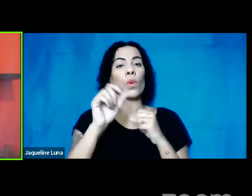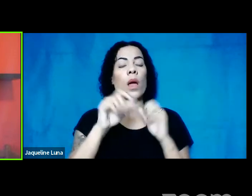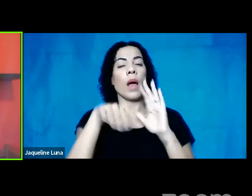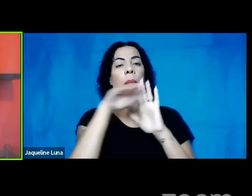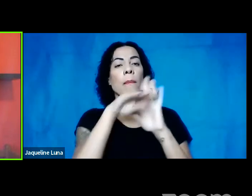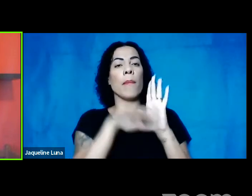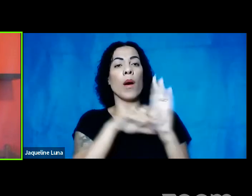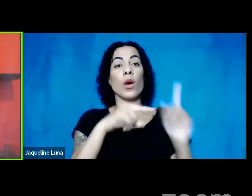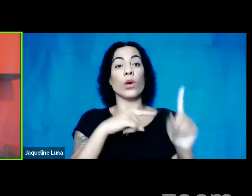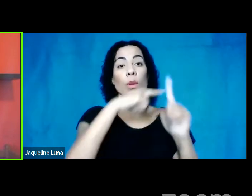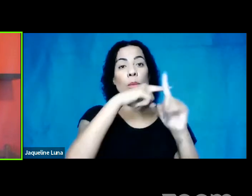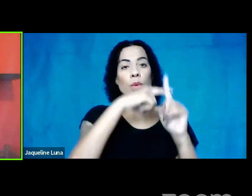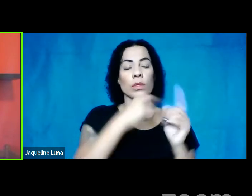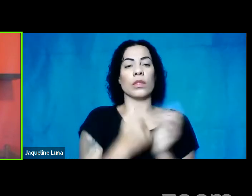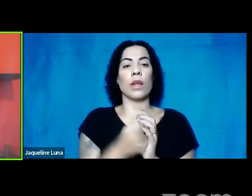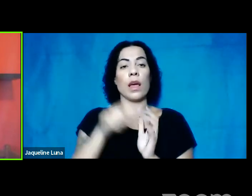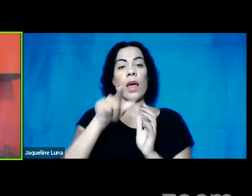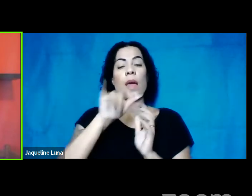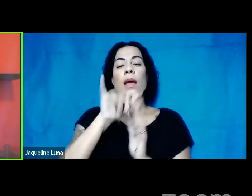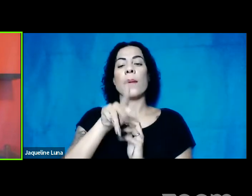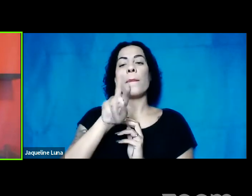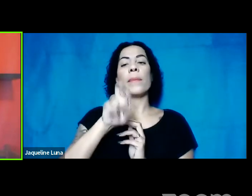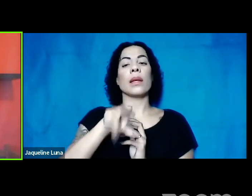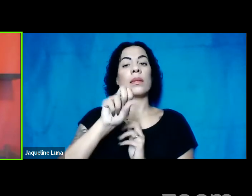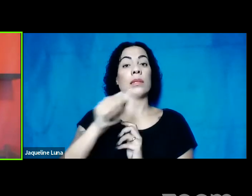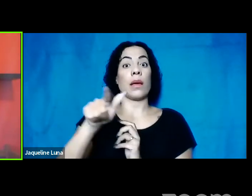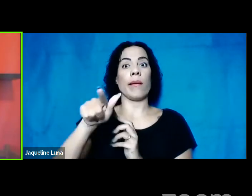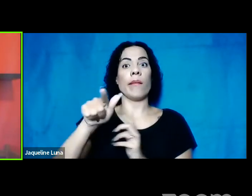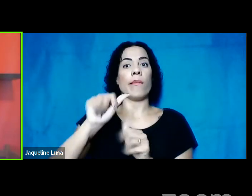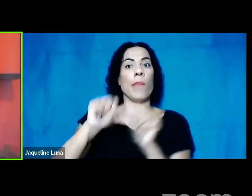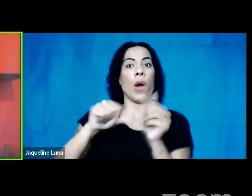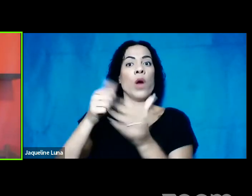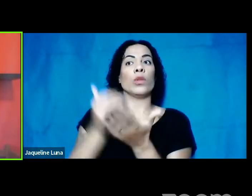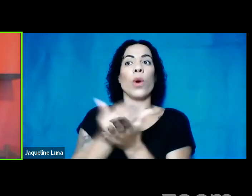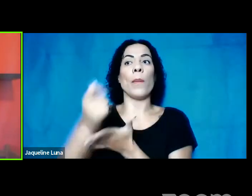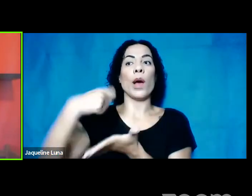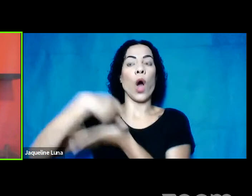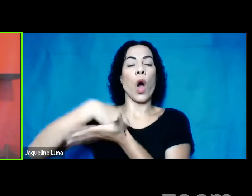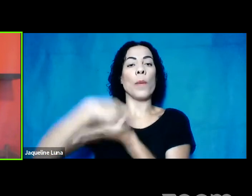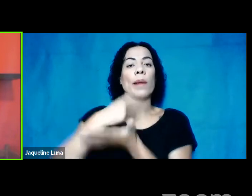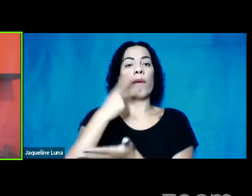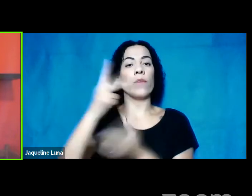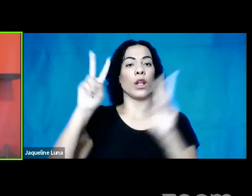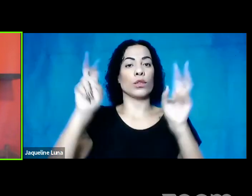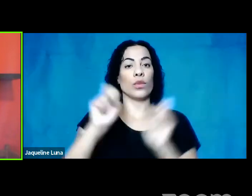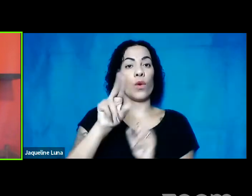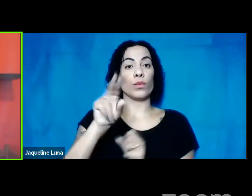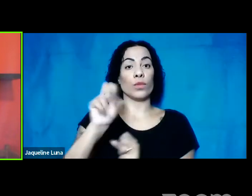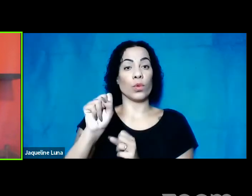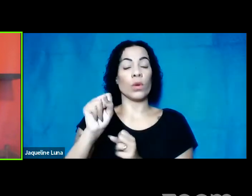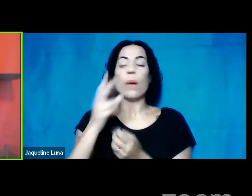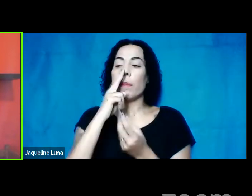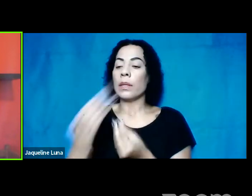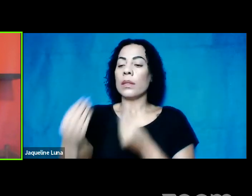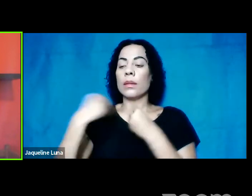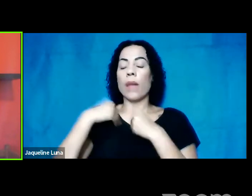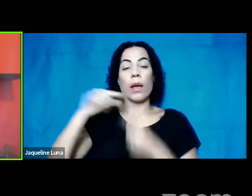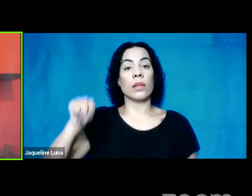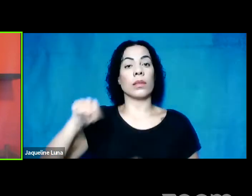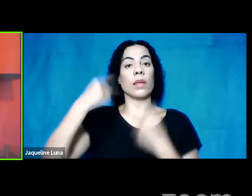imprensa, essa brecha da imprensa ter sido, da grande imprensa ter sido obrigada a falar do SUS, nos coloca o desafio do que eu vou chamar aqui de um